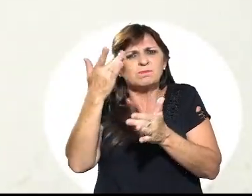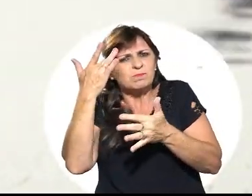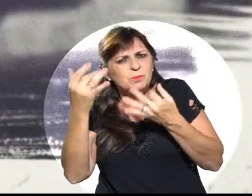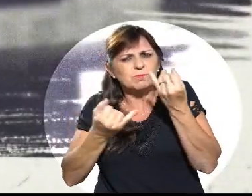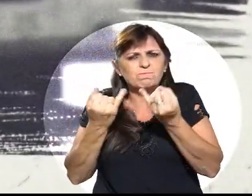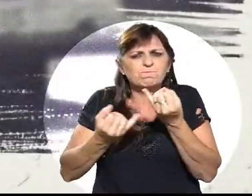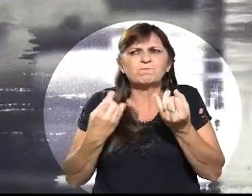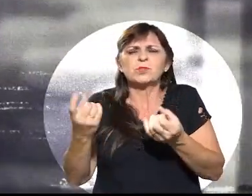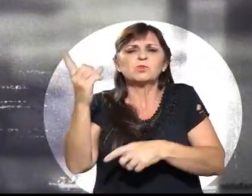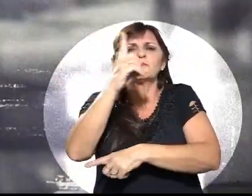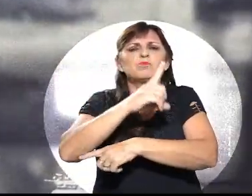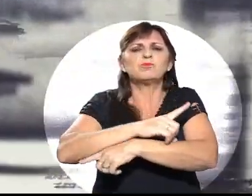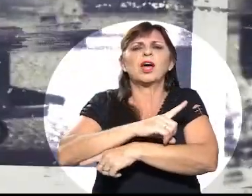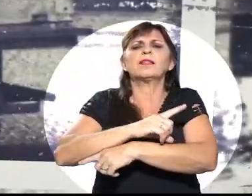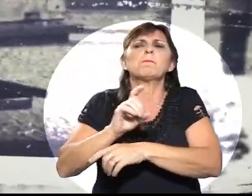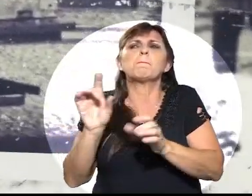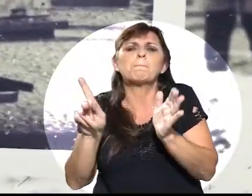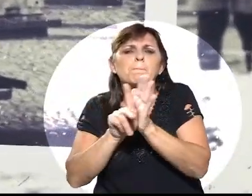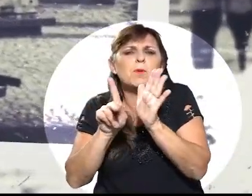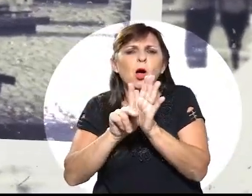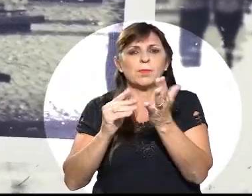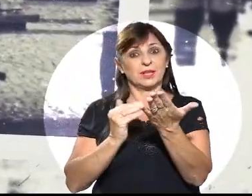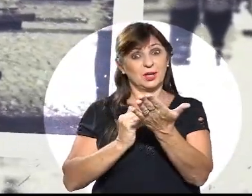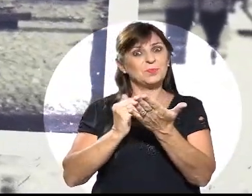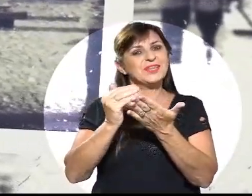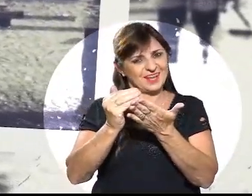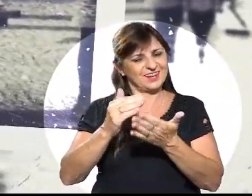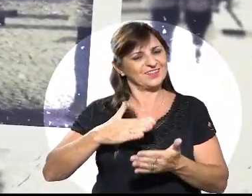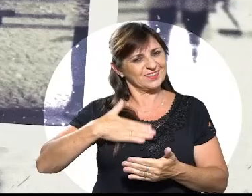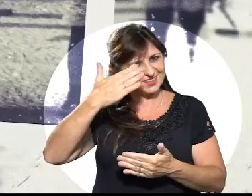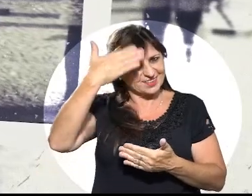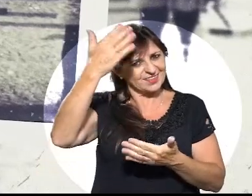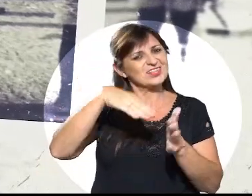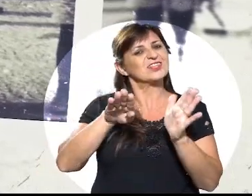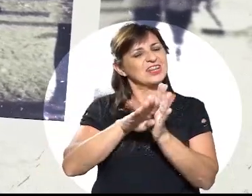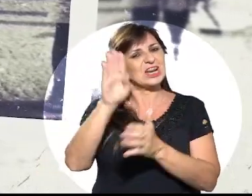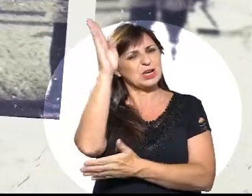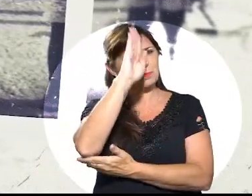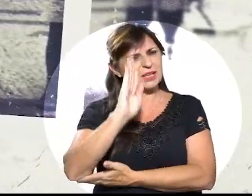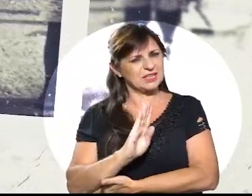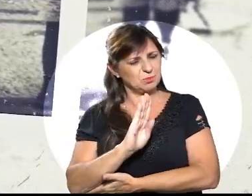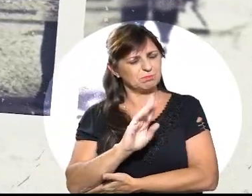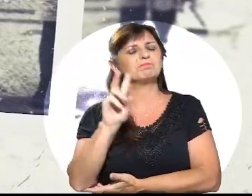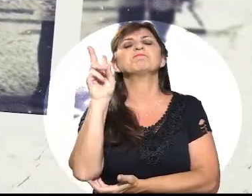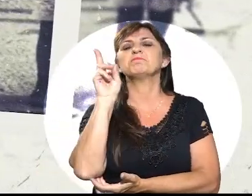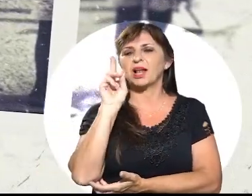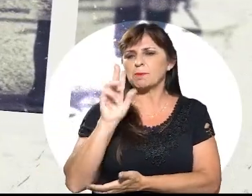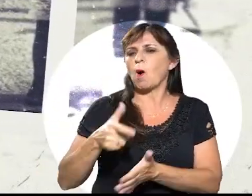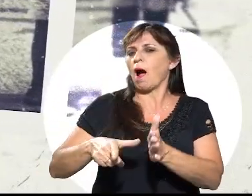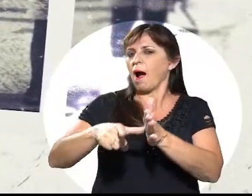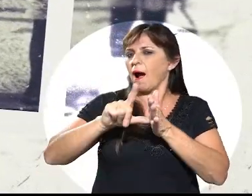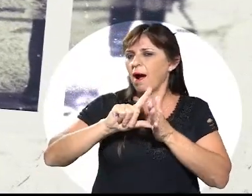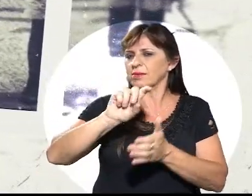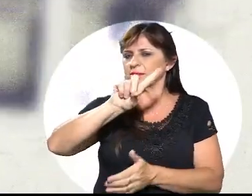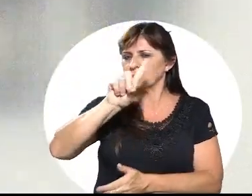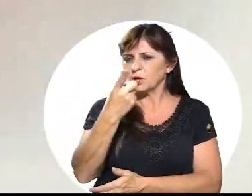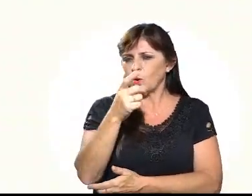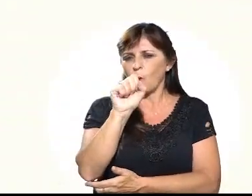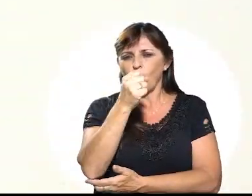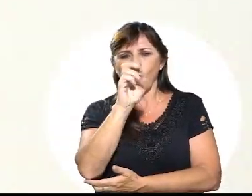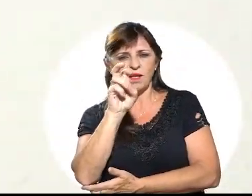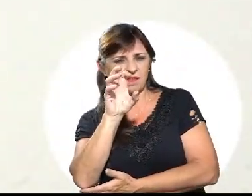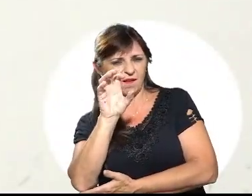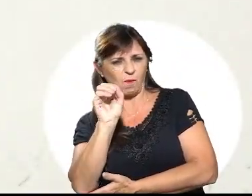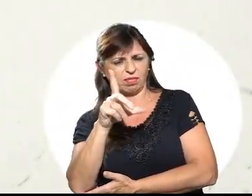chegada dos primeiros árabes ao Brasil, mas são unânimes em lembrar que antes de 1850 já havia difusão da cultura